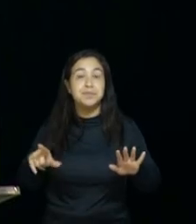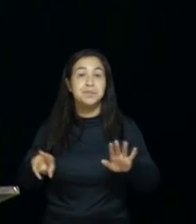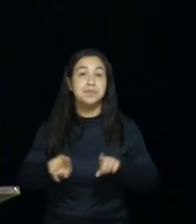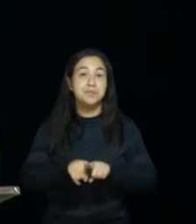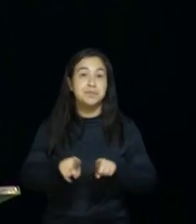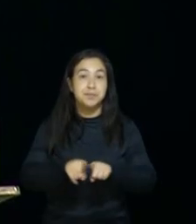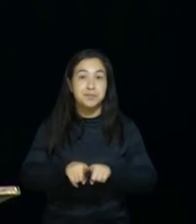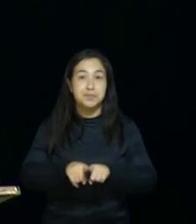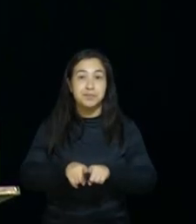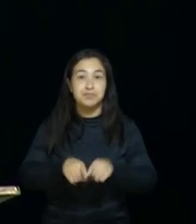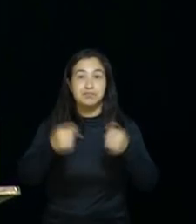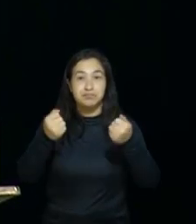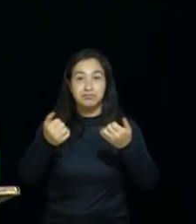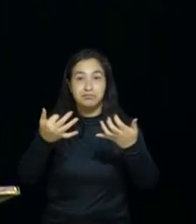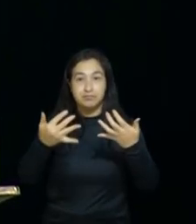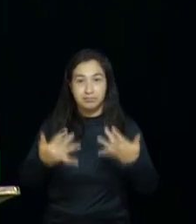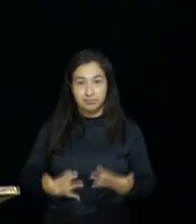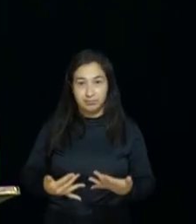fazendo um testemunho